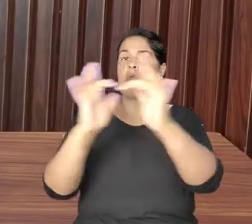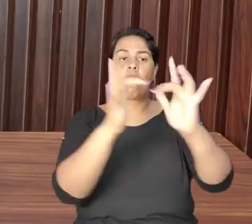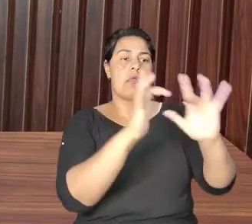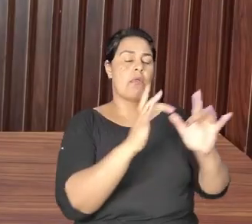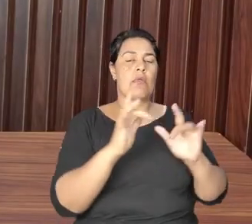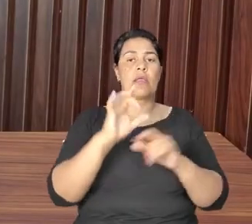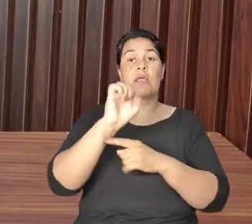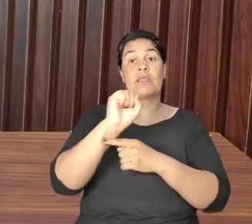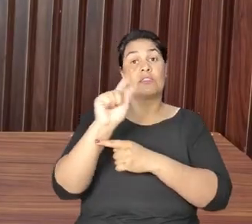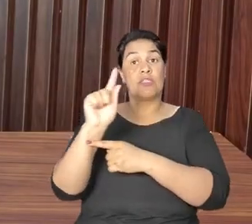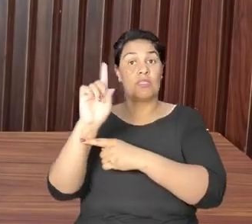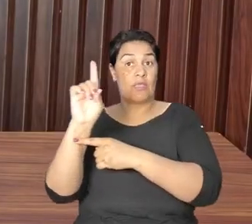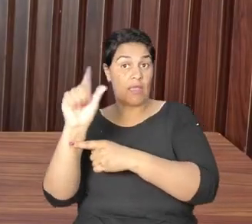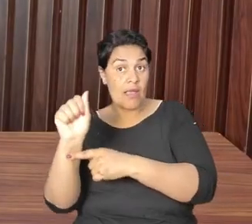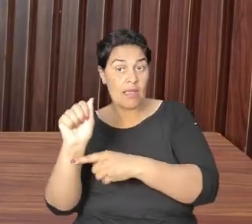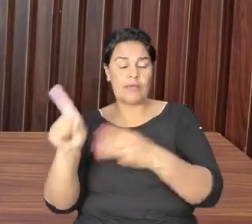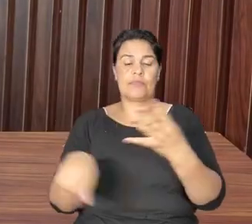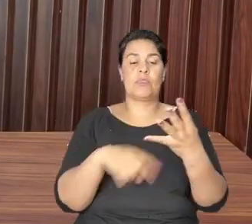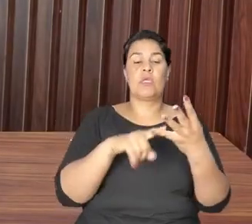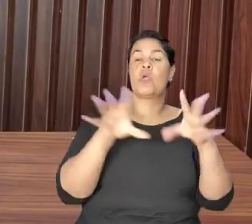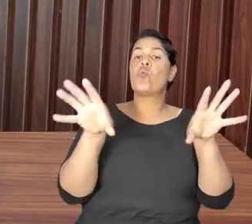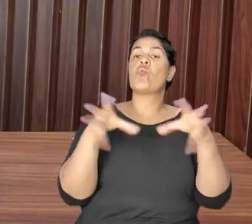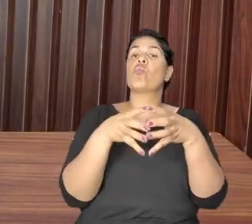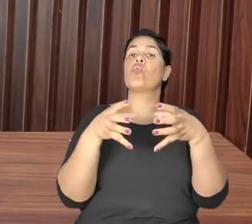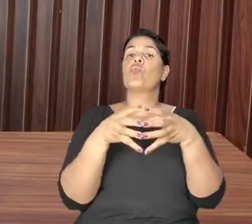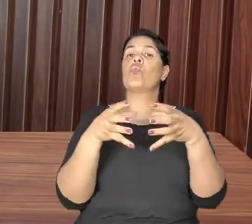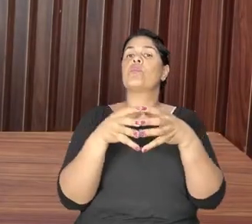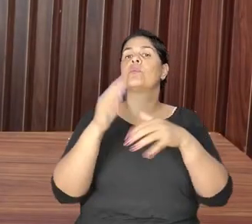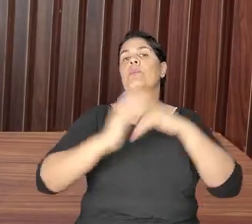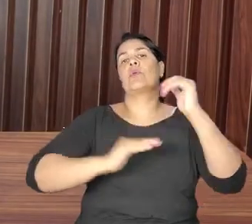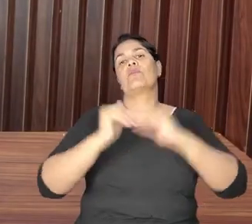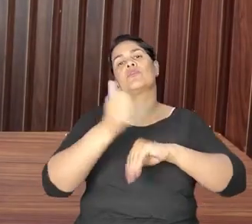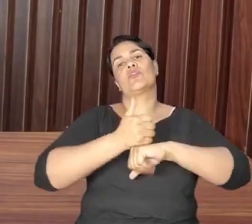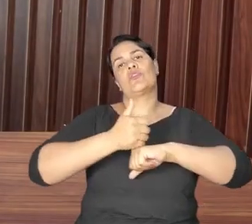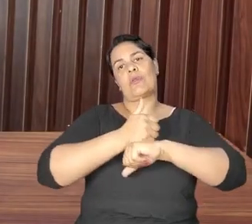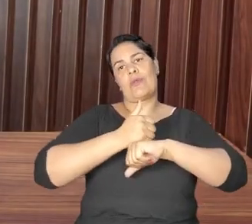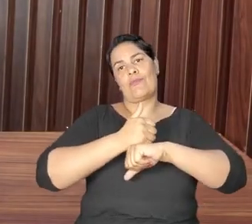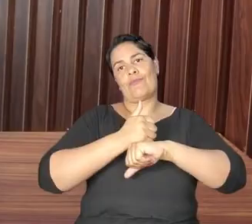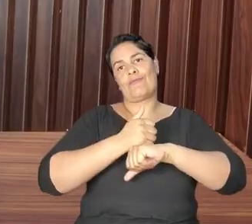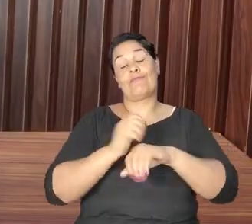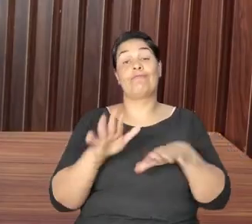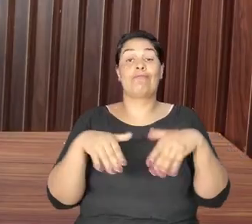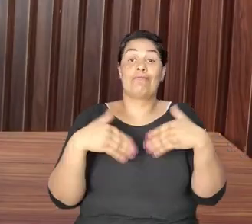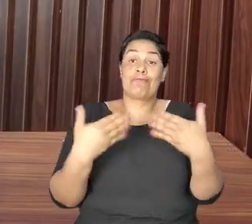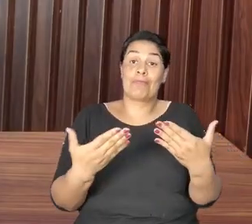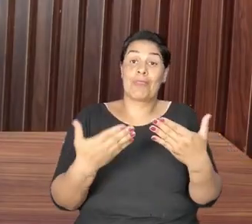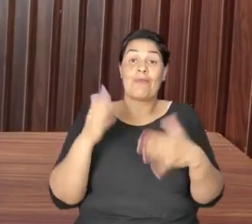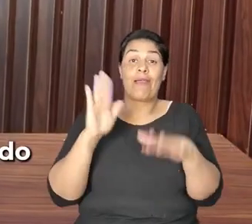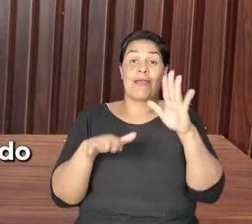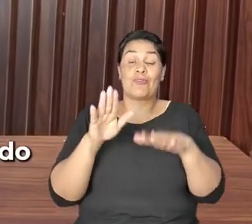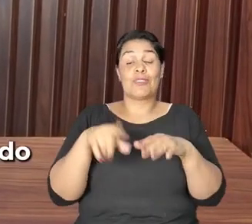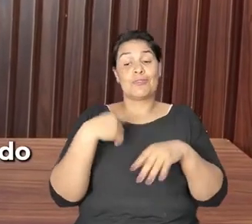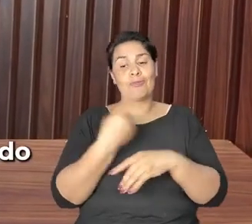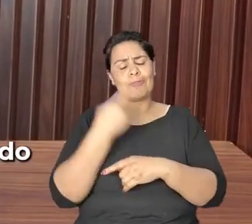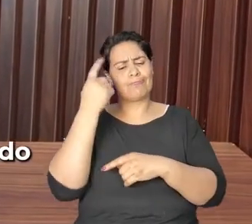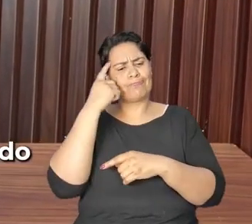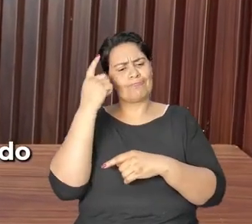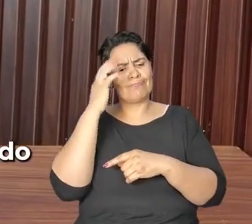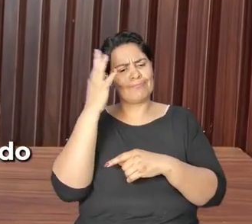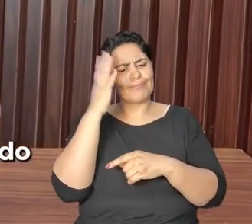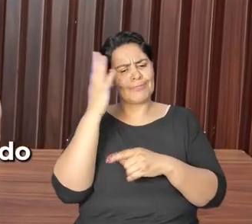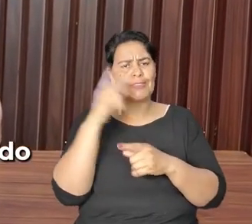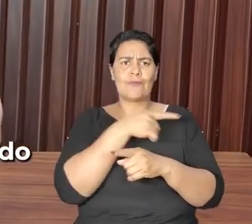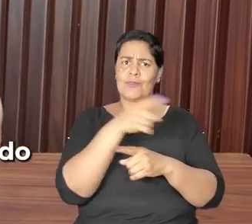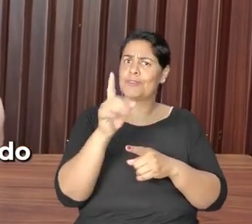na articulação com a rede de garantia de direitos e com a equipe técnica do sistema socioeducativo. Sei que muito do que